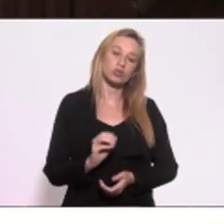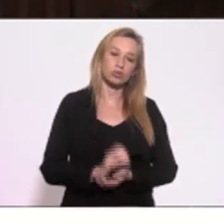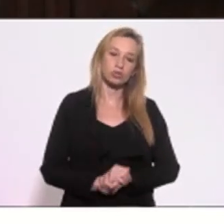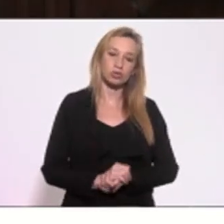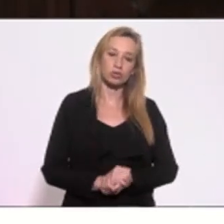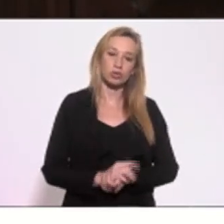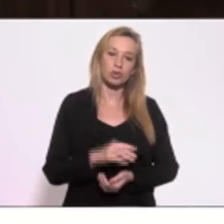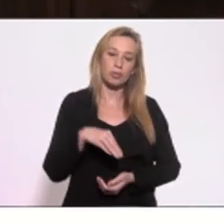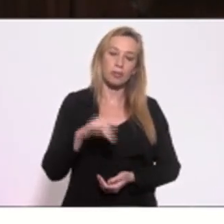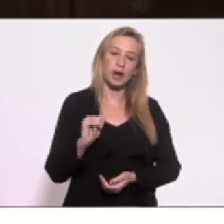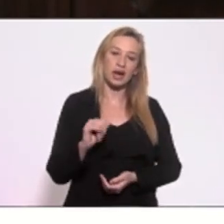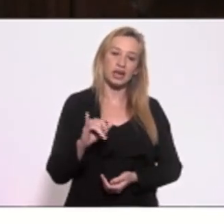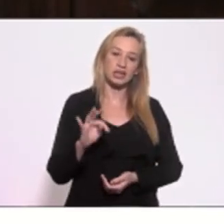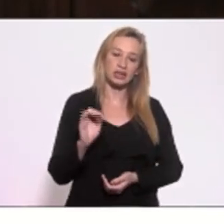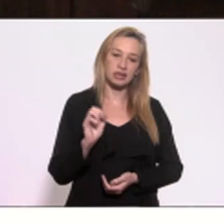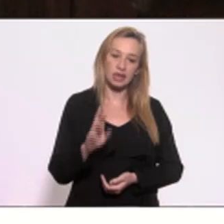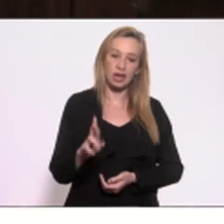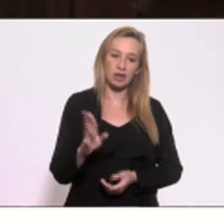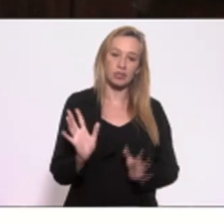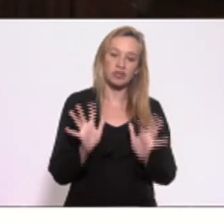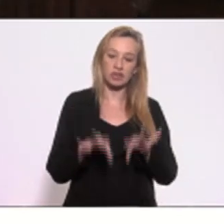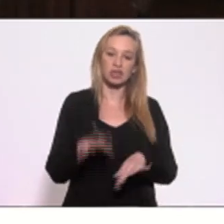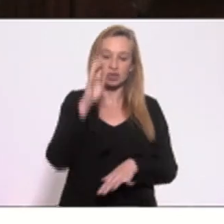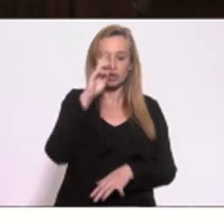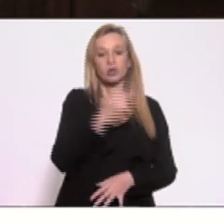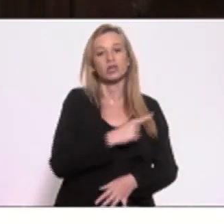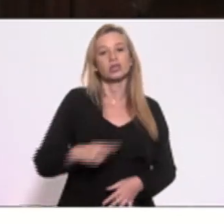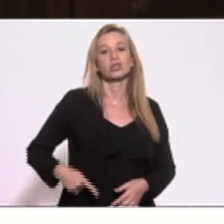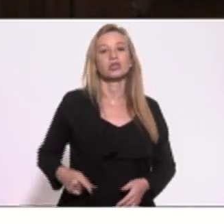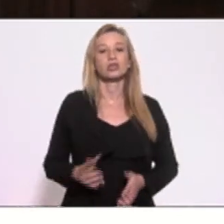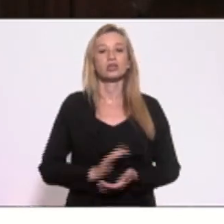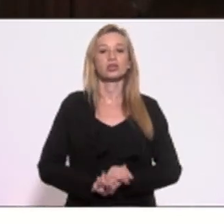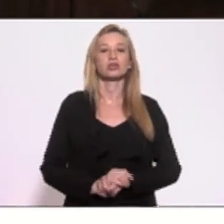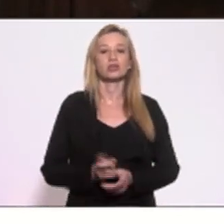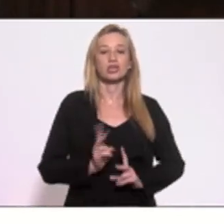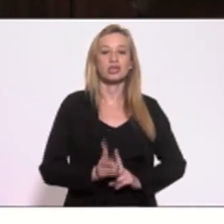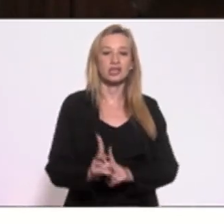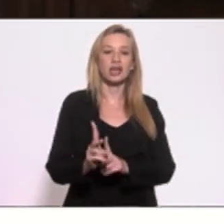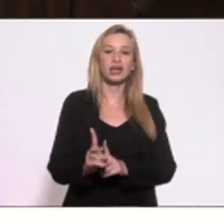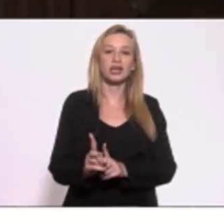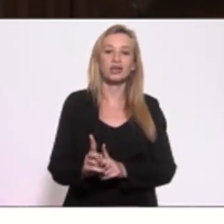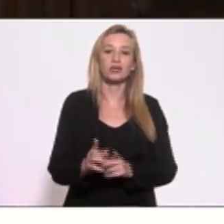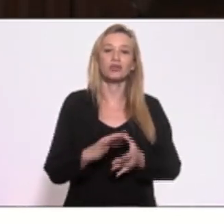do Humaitá. E para concluir, senhor presidente, e segue o líder.